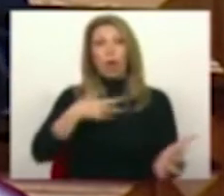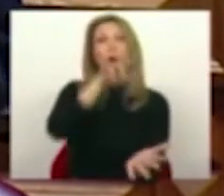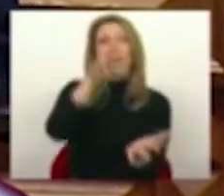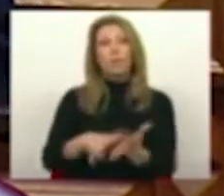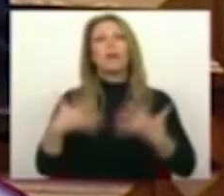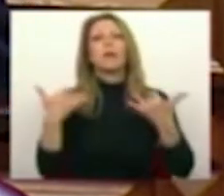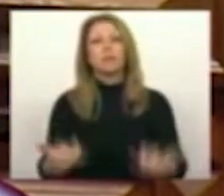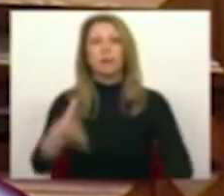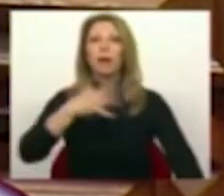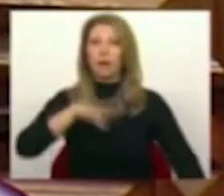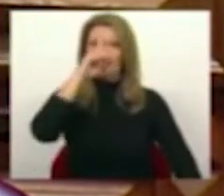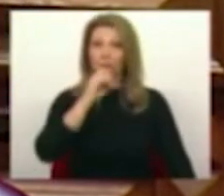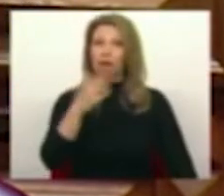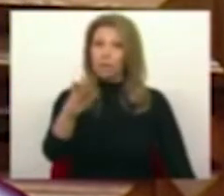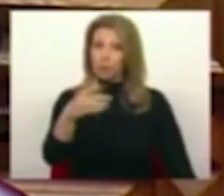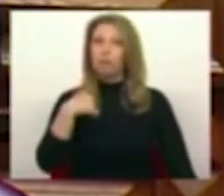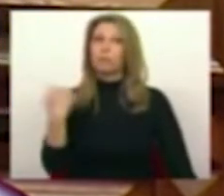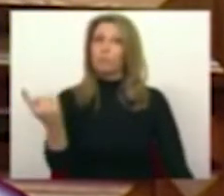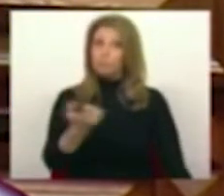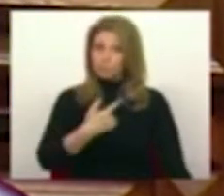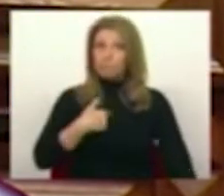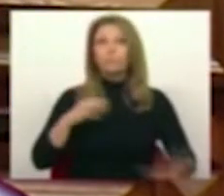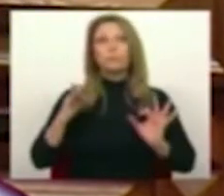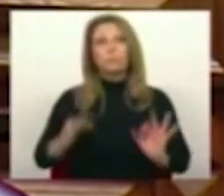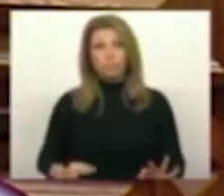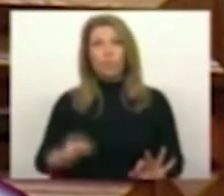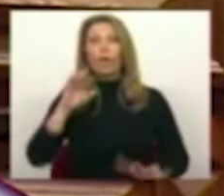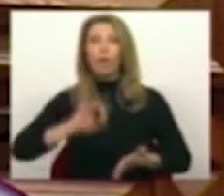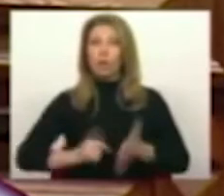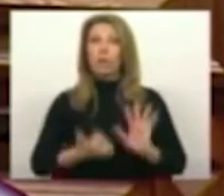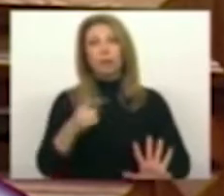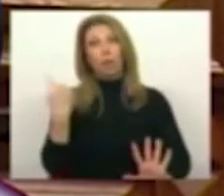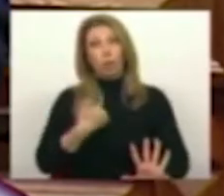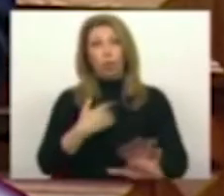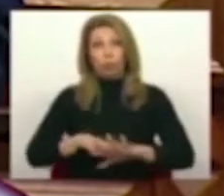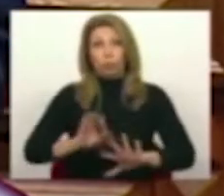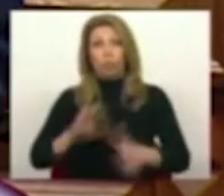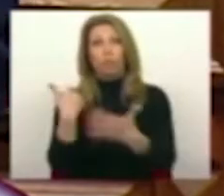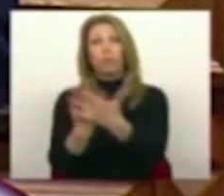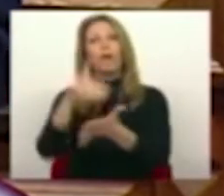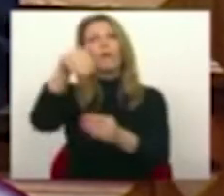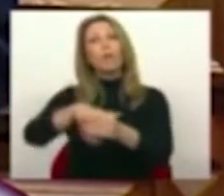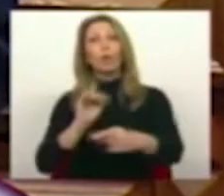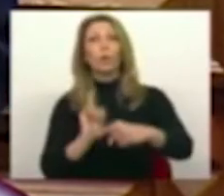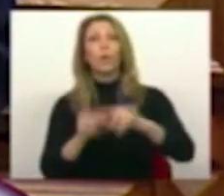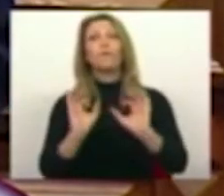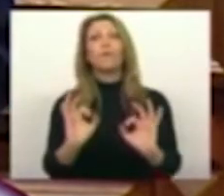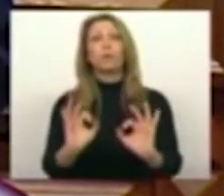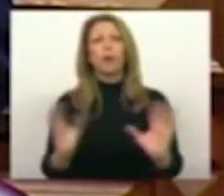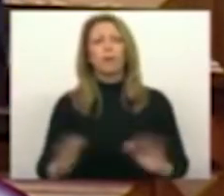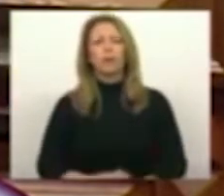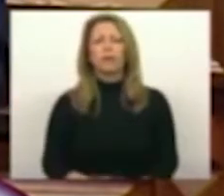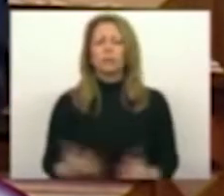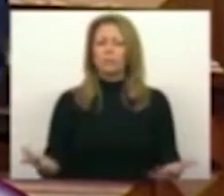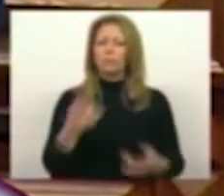nossa parte, esta questão foi decisiva para o nosso voto favorável. O que eu lhe pergunto é qual a pressa